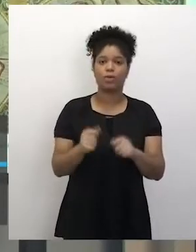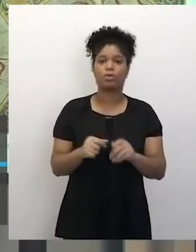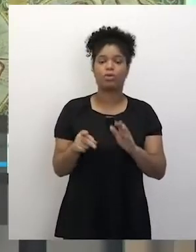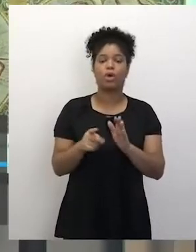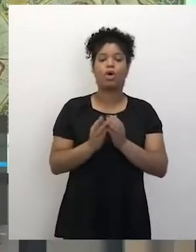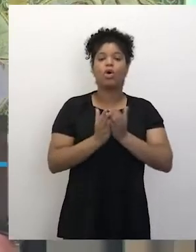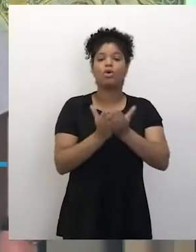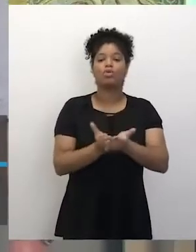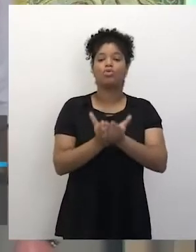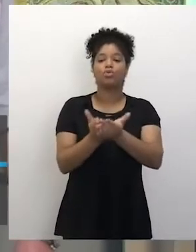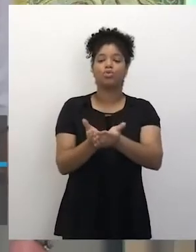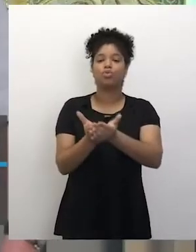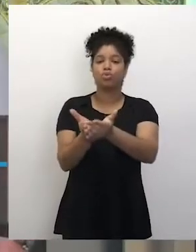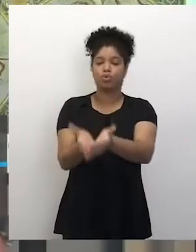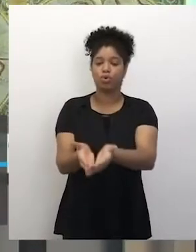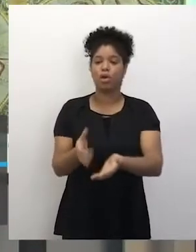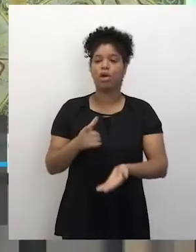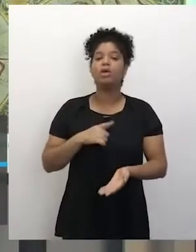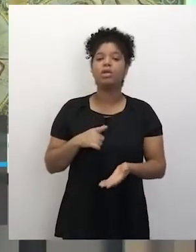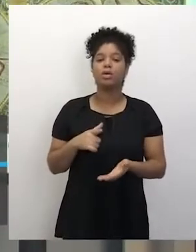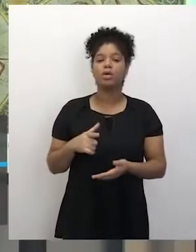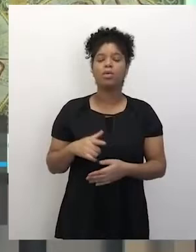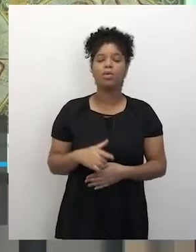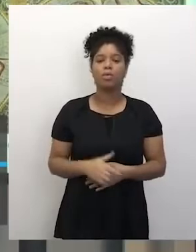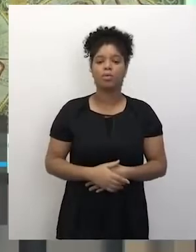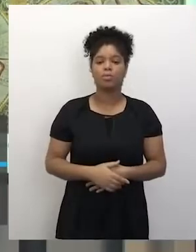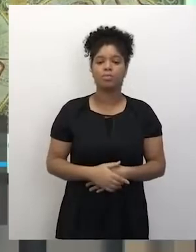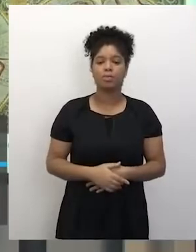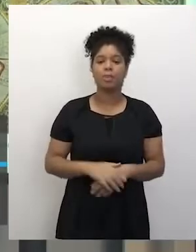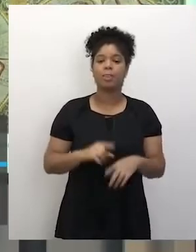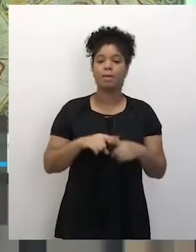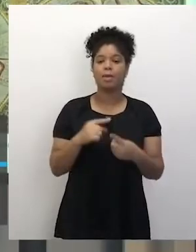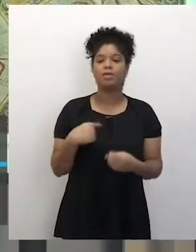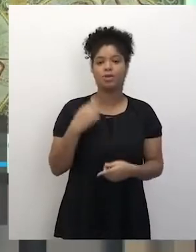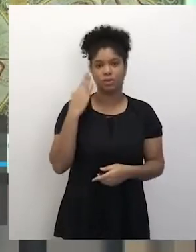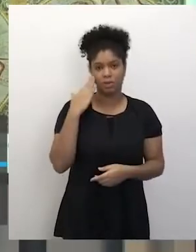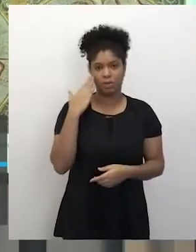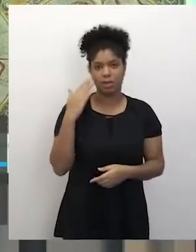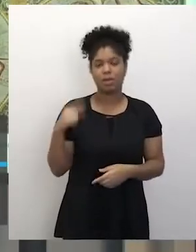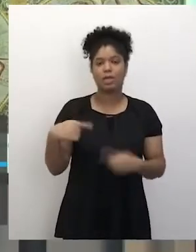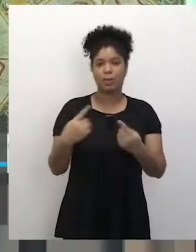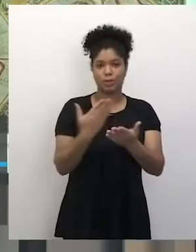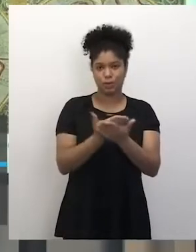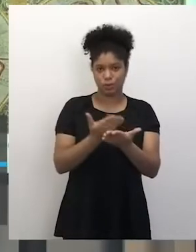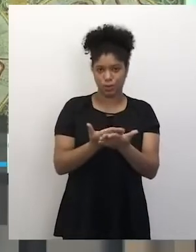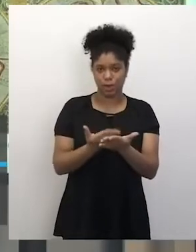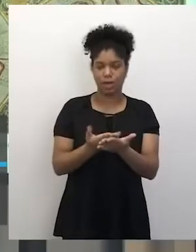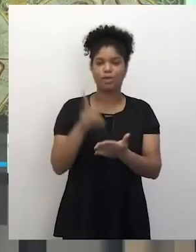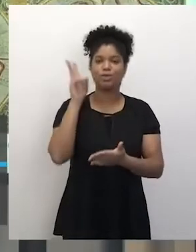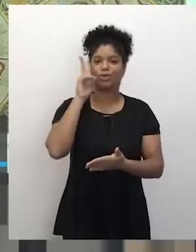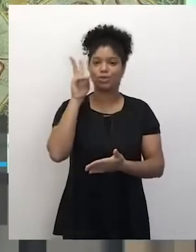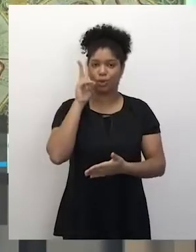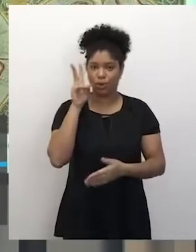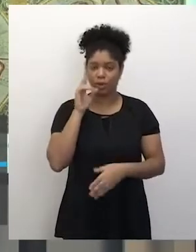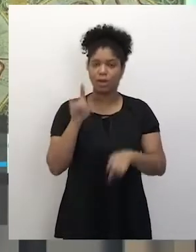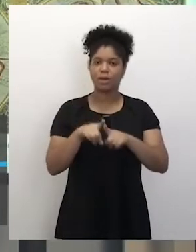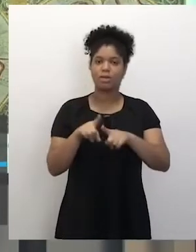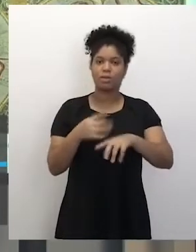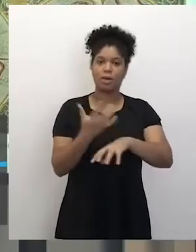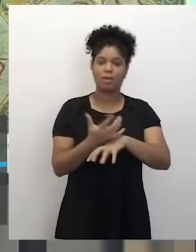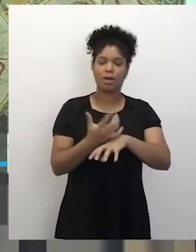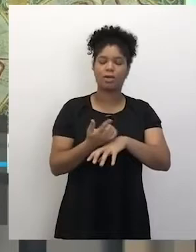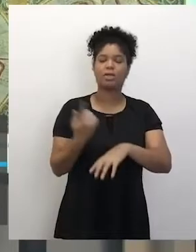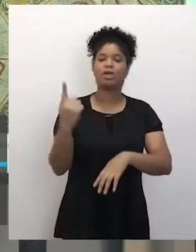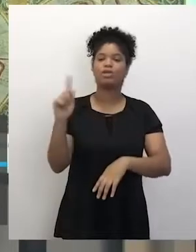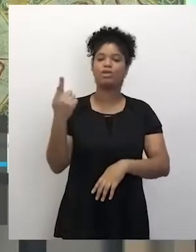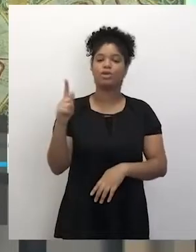caravelas faziam, né, no decorrer do tempo. Só que a gente sabe, né, e a gente acaba estudando aí em história, em geografia, que